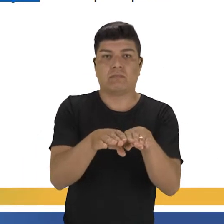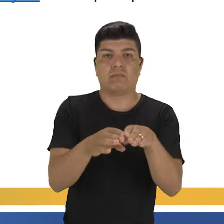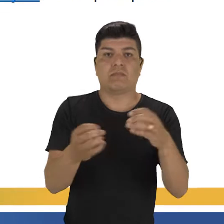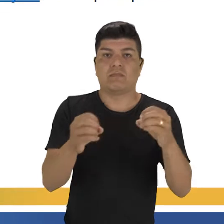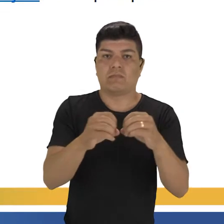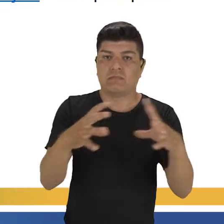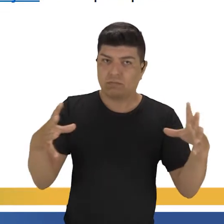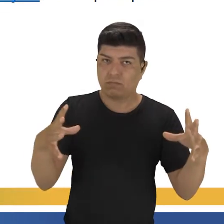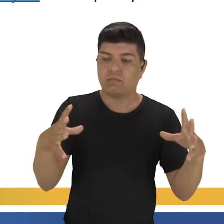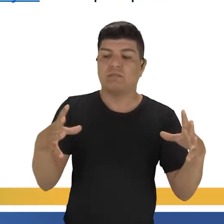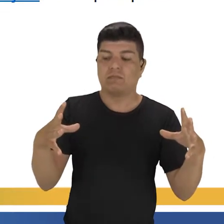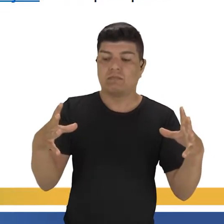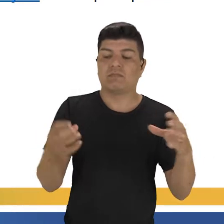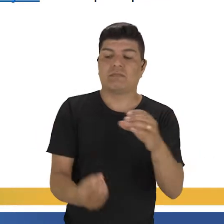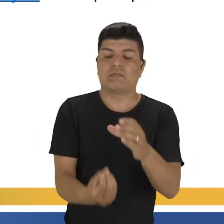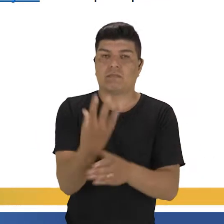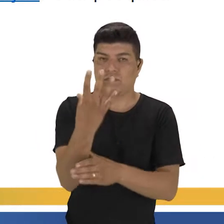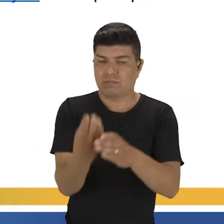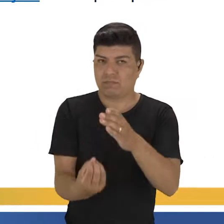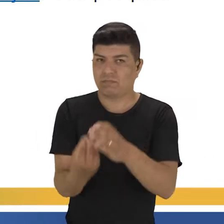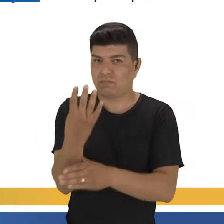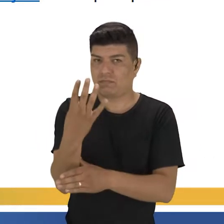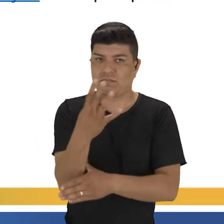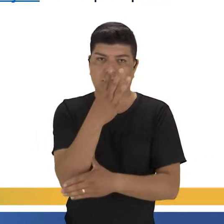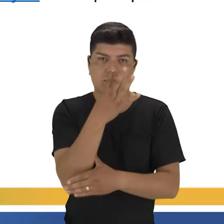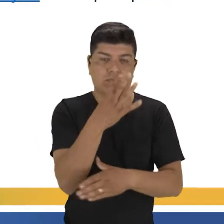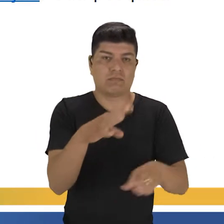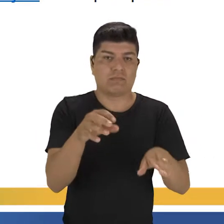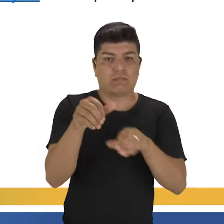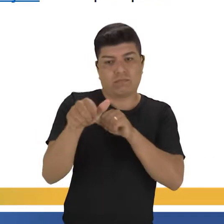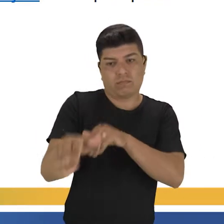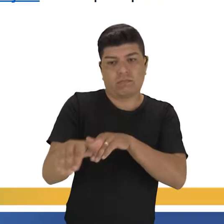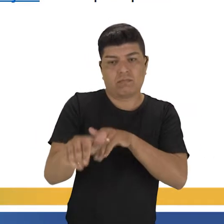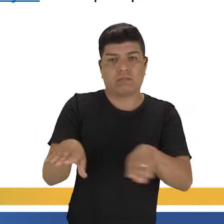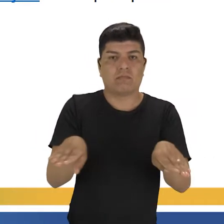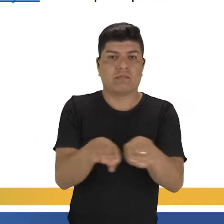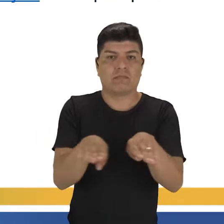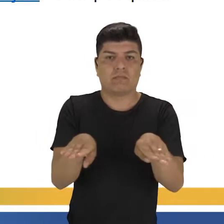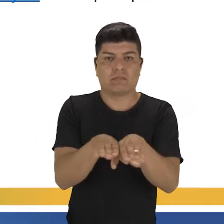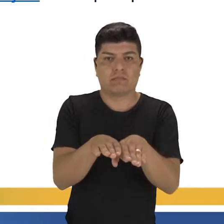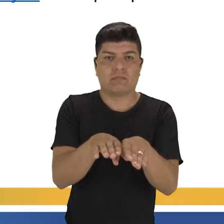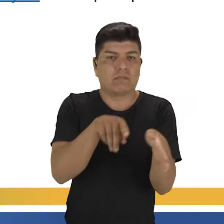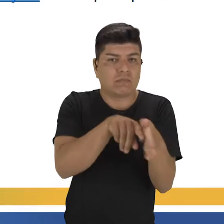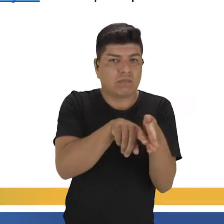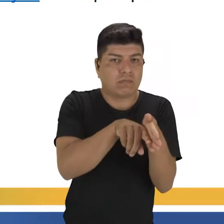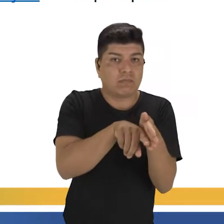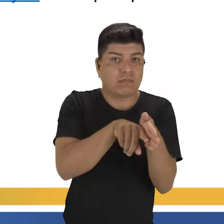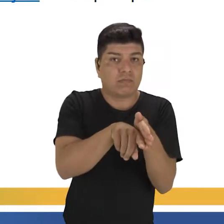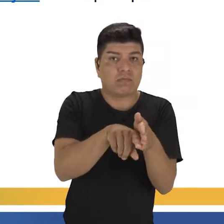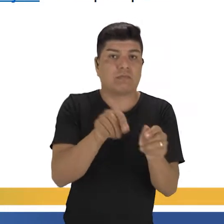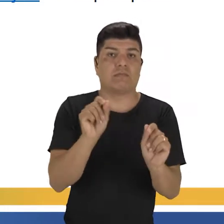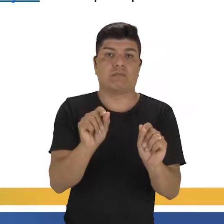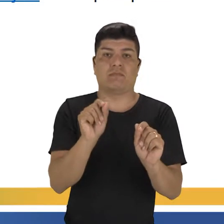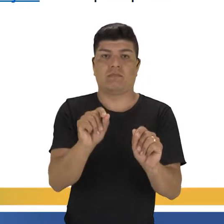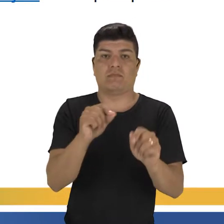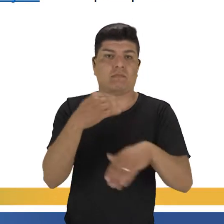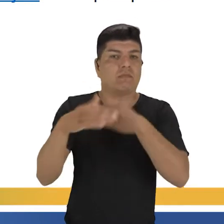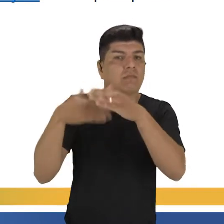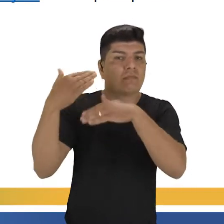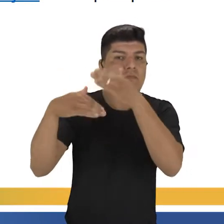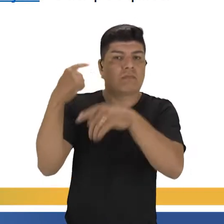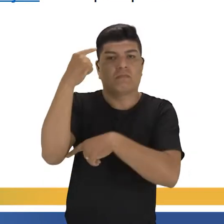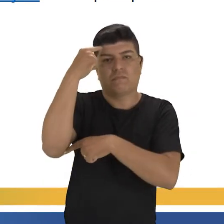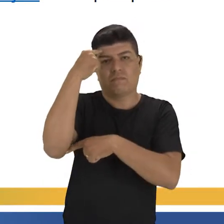criação, notação, apreciação e educação. Sua pesquisa potencializou o desenvolvimento